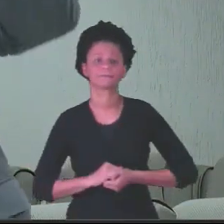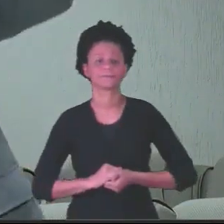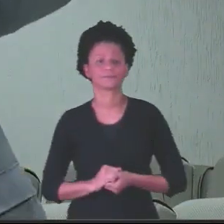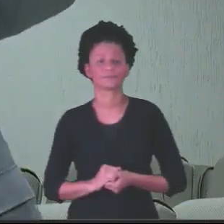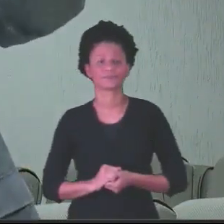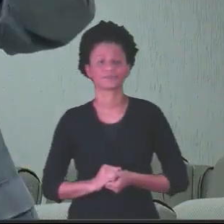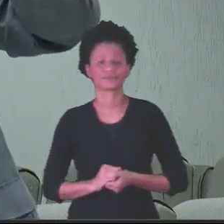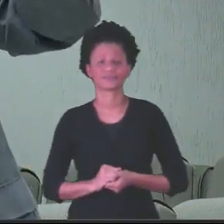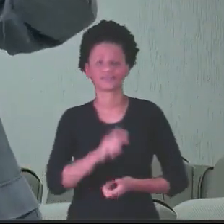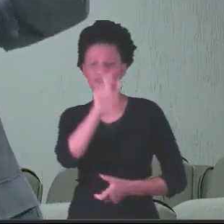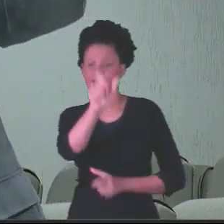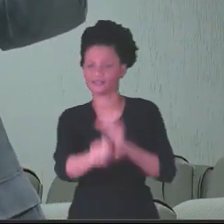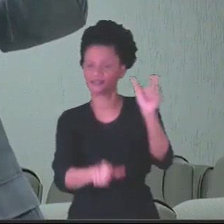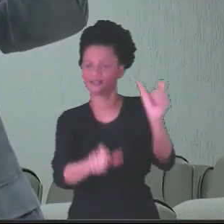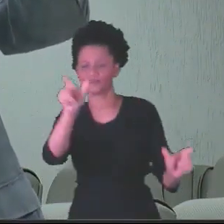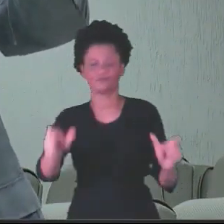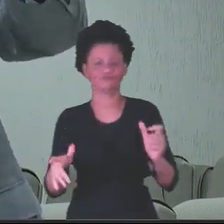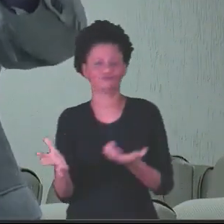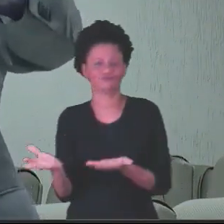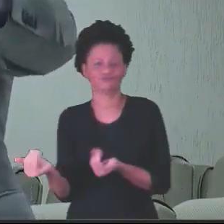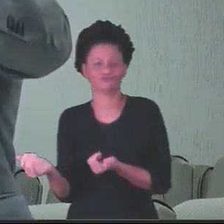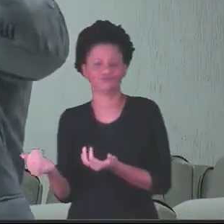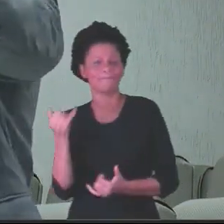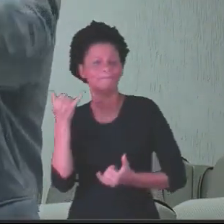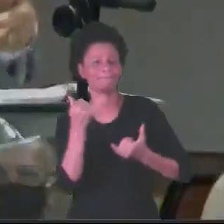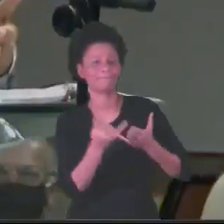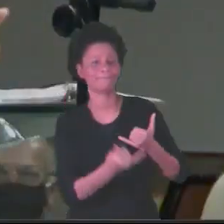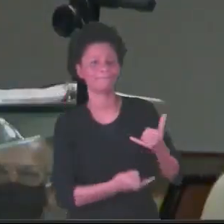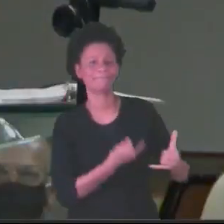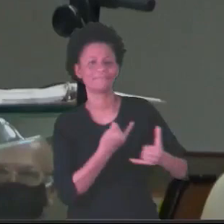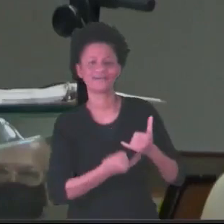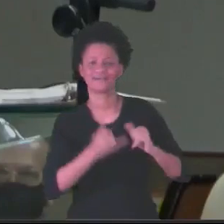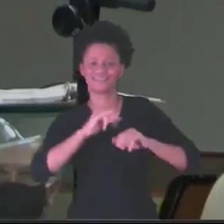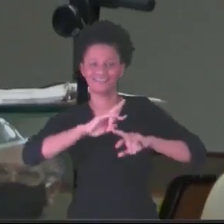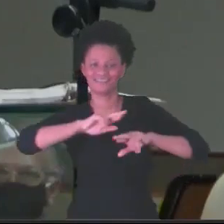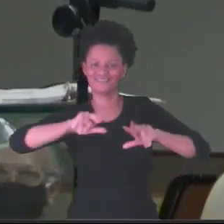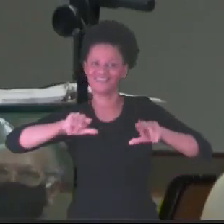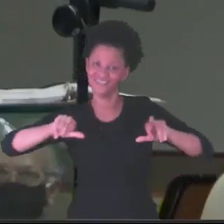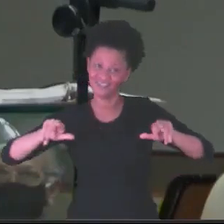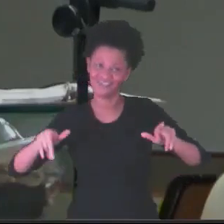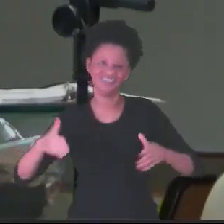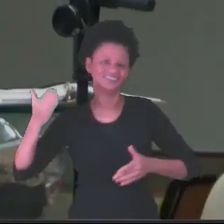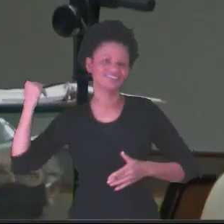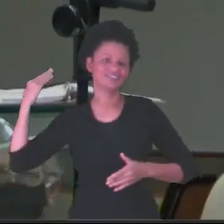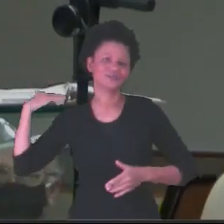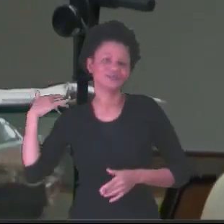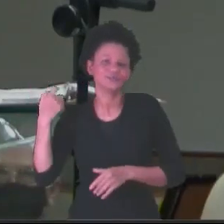e aqueles jovens quando iam brincar e brincavam de várias coisas